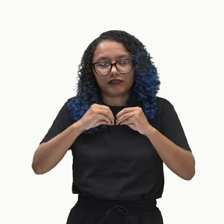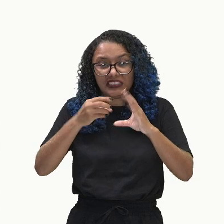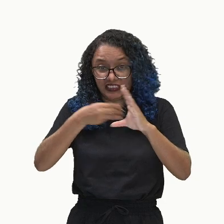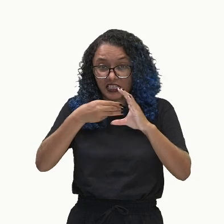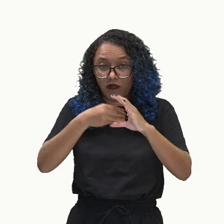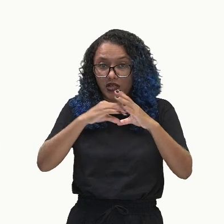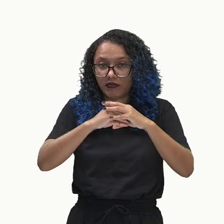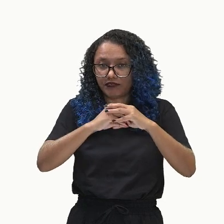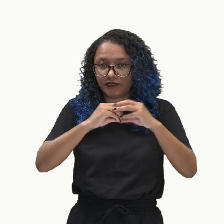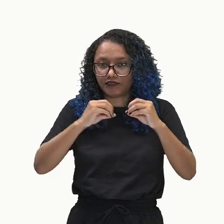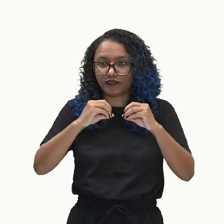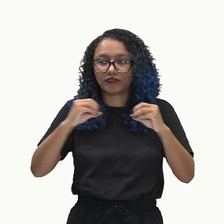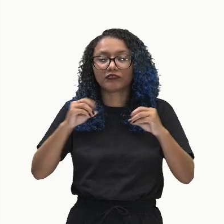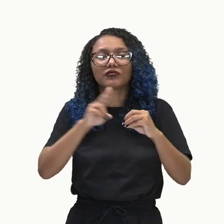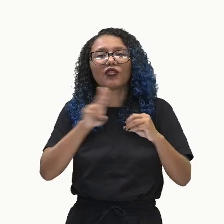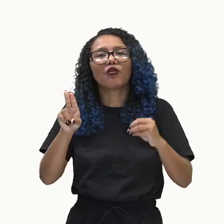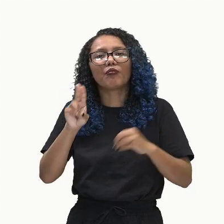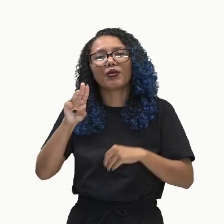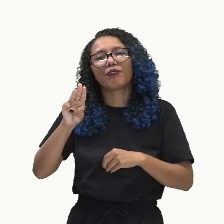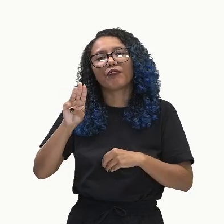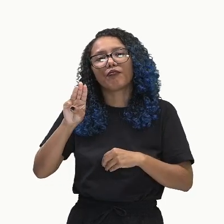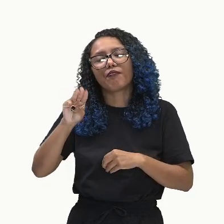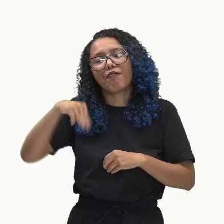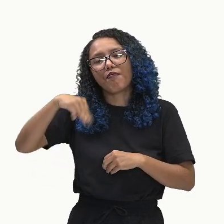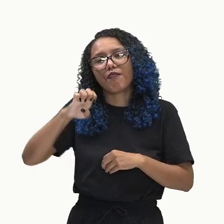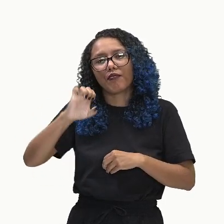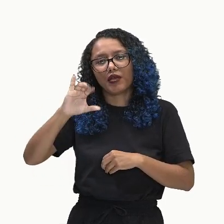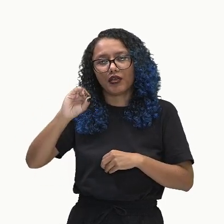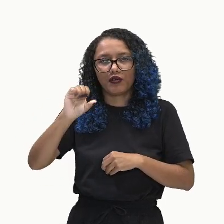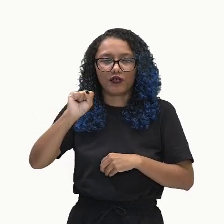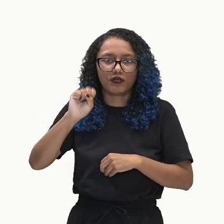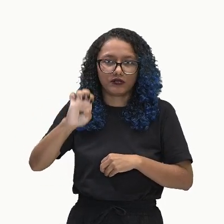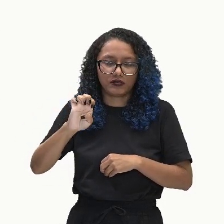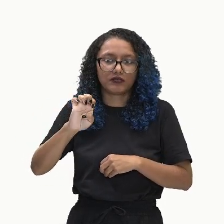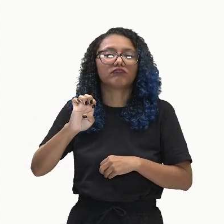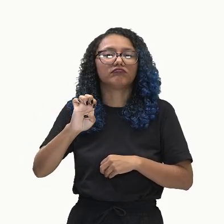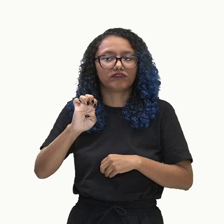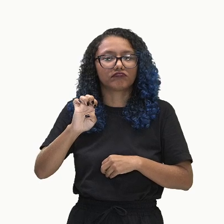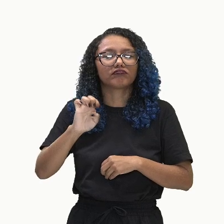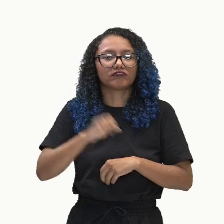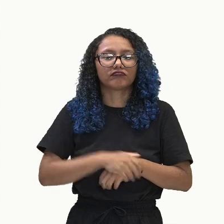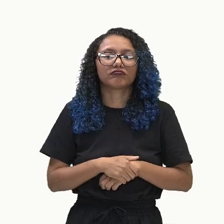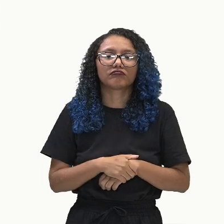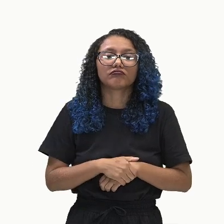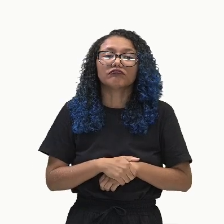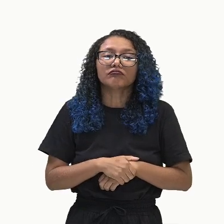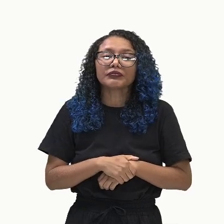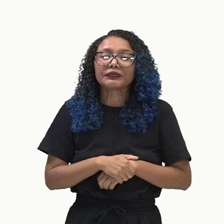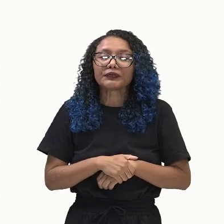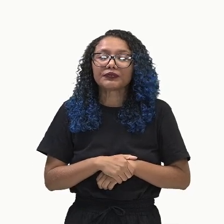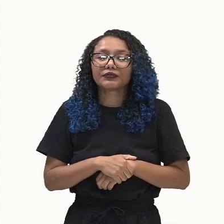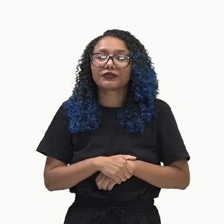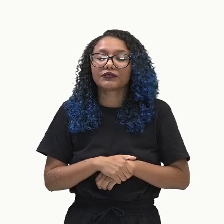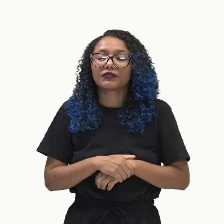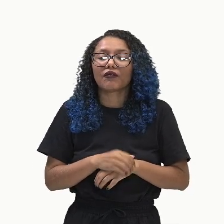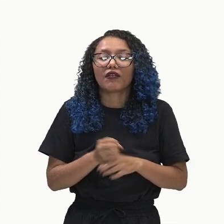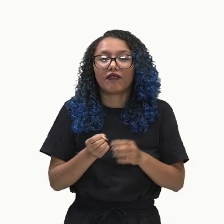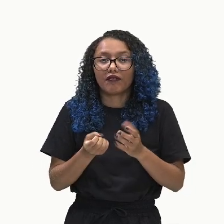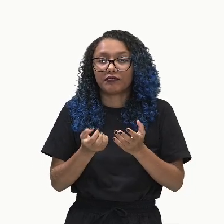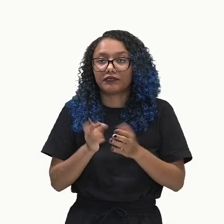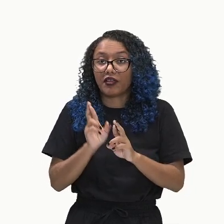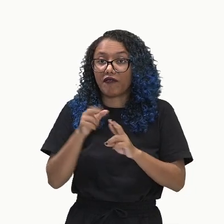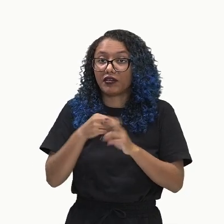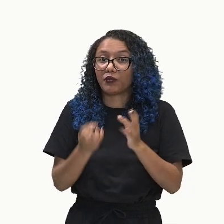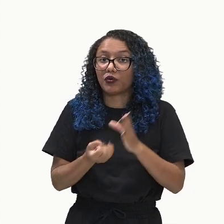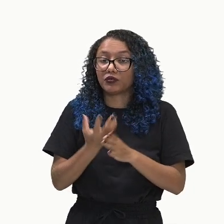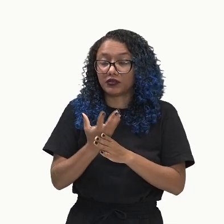divisão celular, né? Meiose está relacionada à produção das células germinativas masculinas, tá?